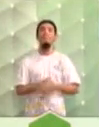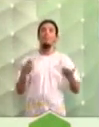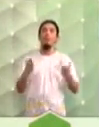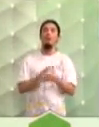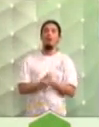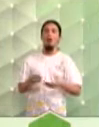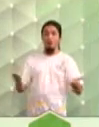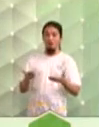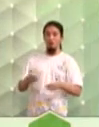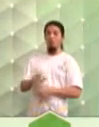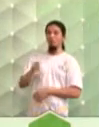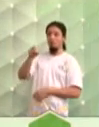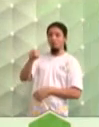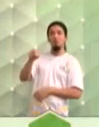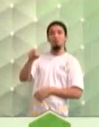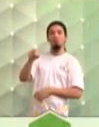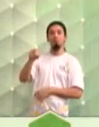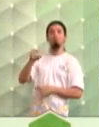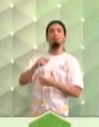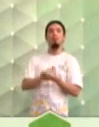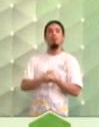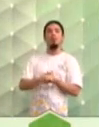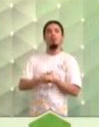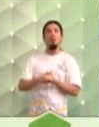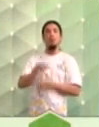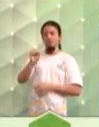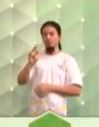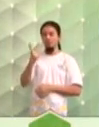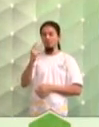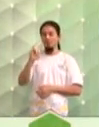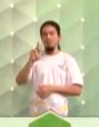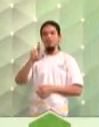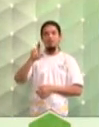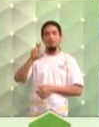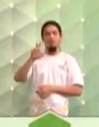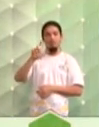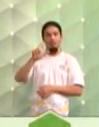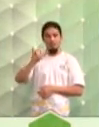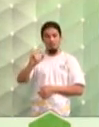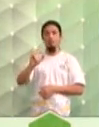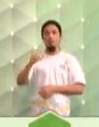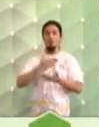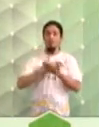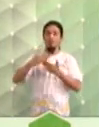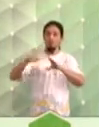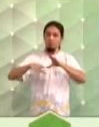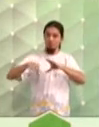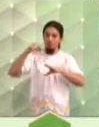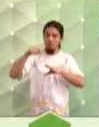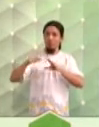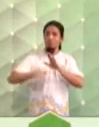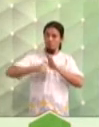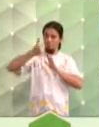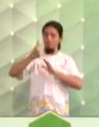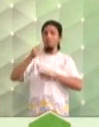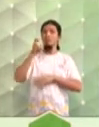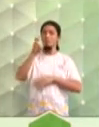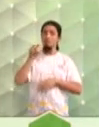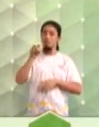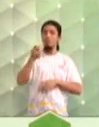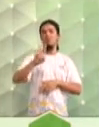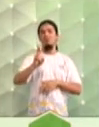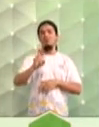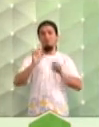gente vai encher a tela agora e a Shirley vai dar o realizar o sorteio. Vai clicar para poder a gente sortear o primeiro prêmio no valor de R$5.000. Ok,